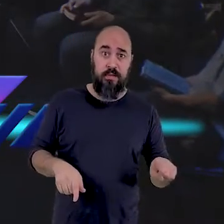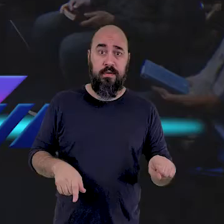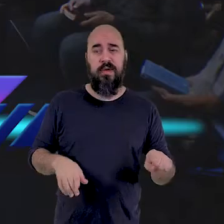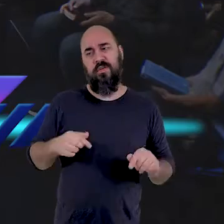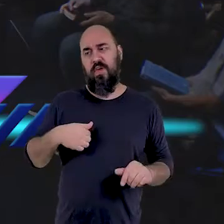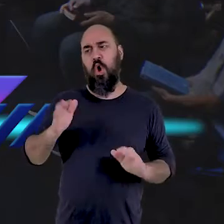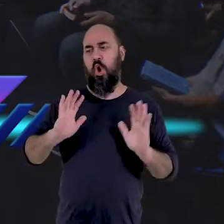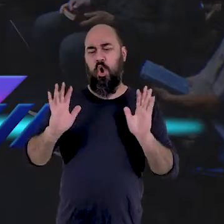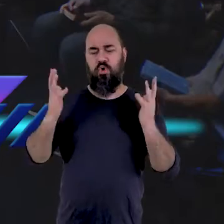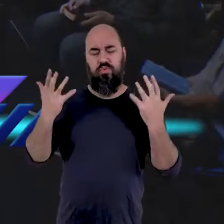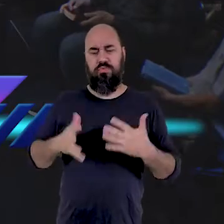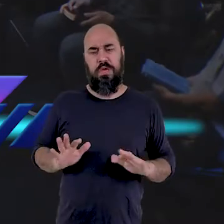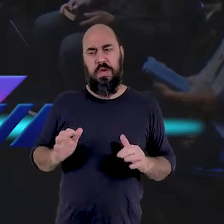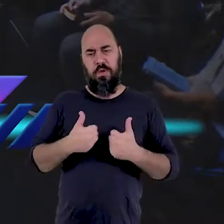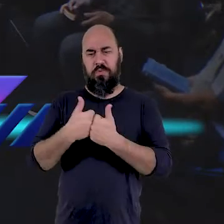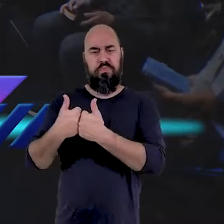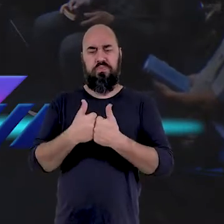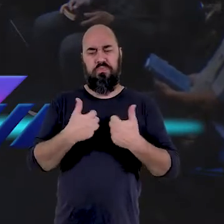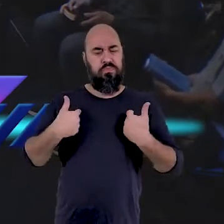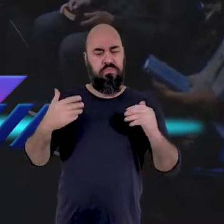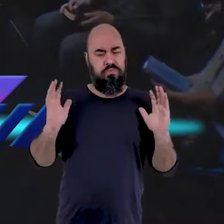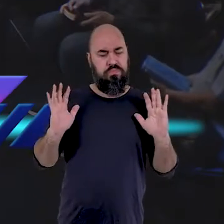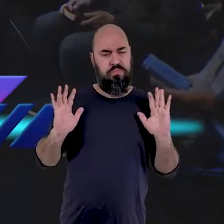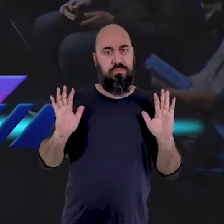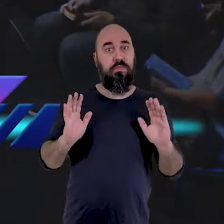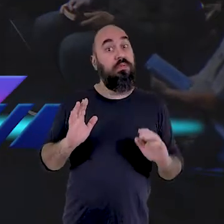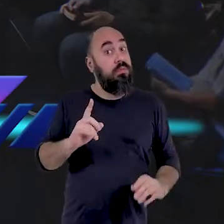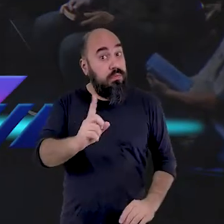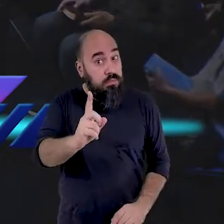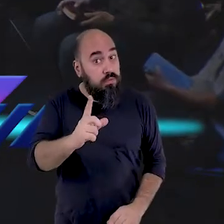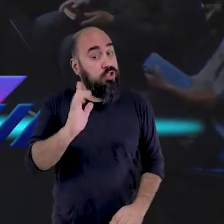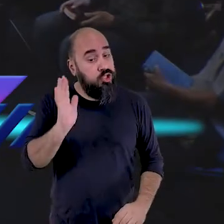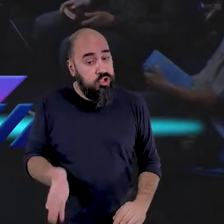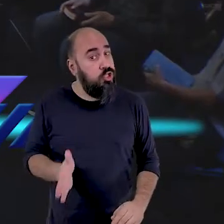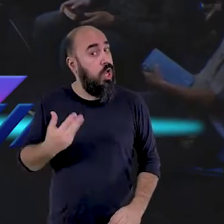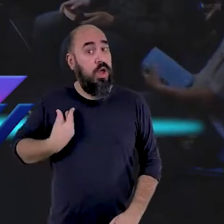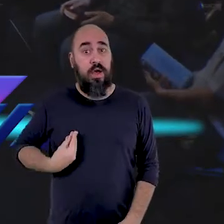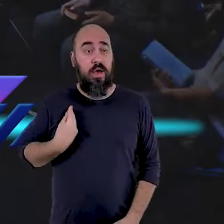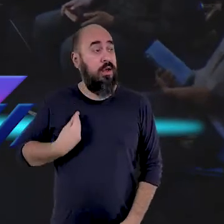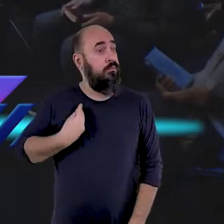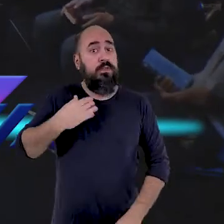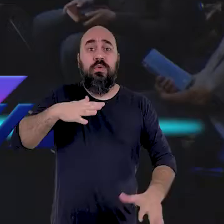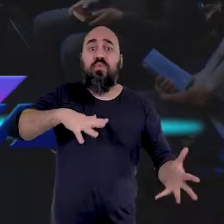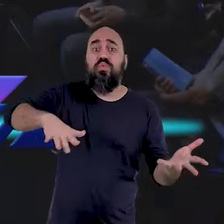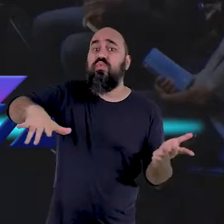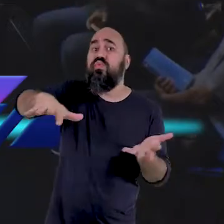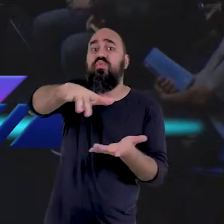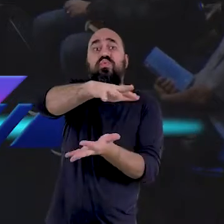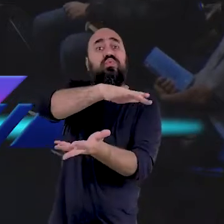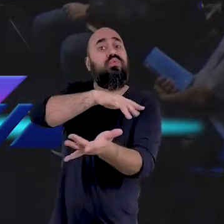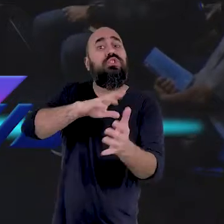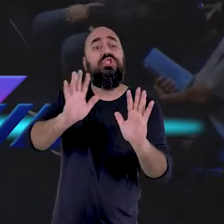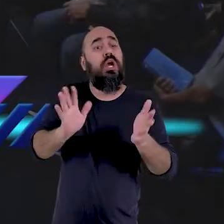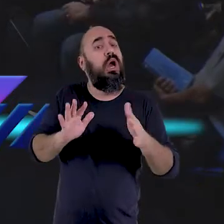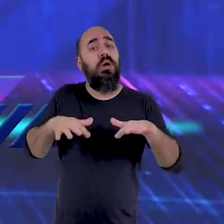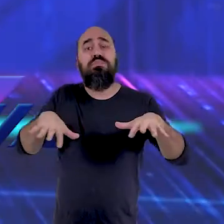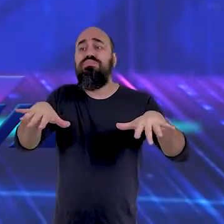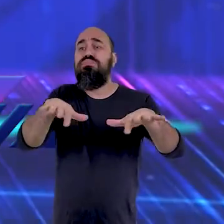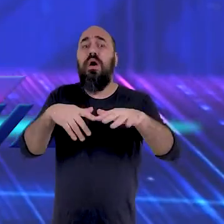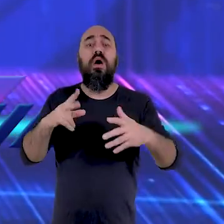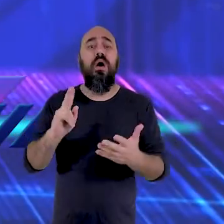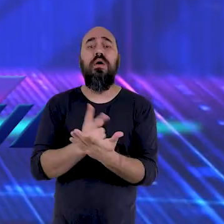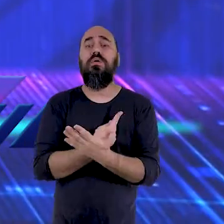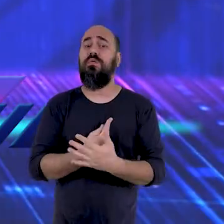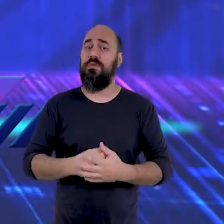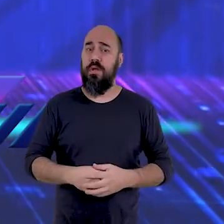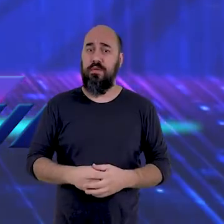conflito ou não quero estar no conflito. Não, você já está no conflito. Nós já vivemos entre essas forças opostas do bem e o